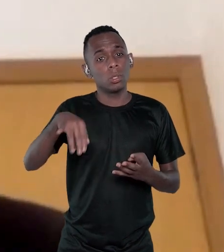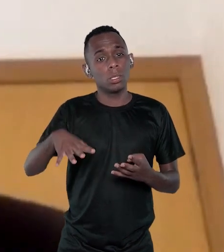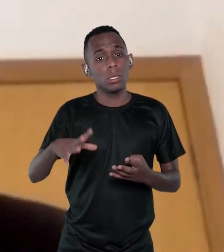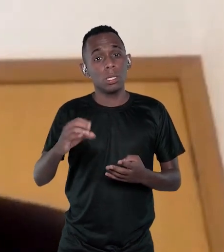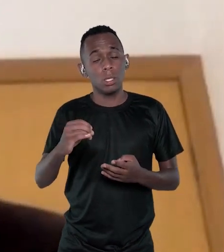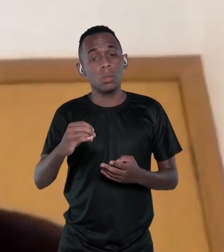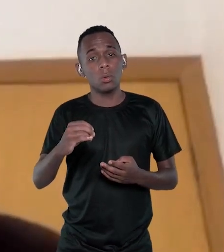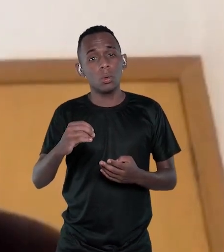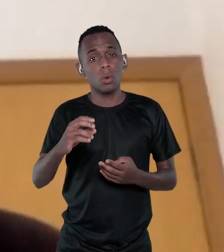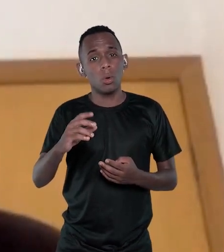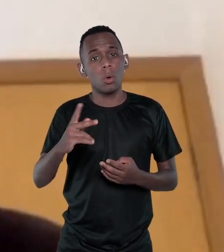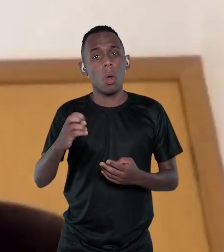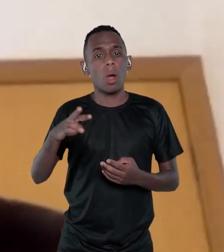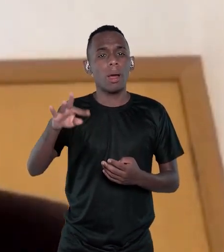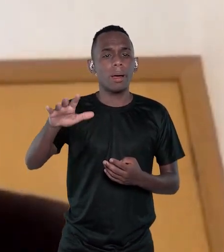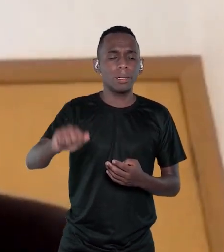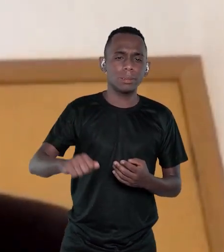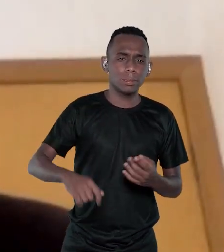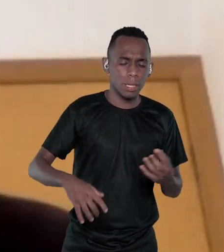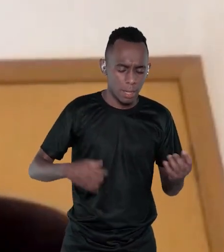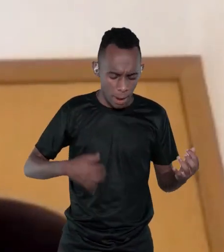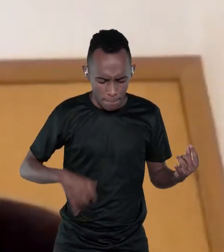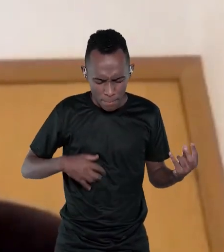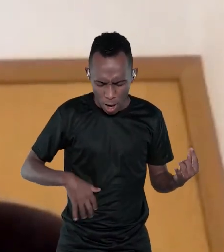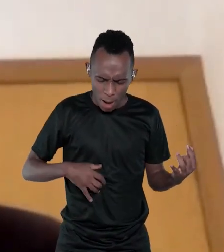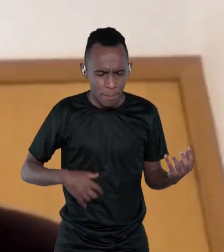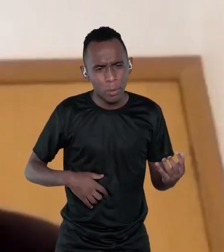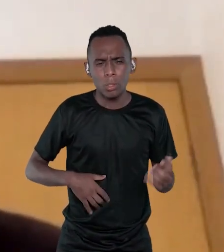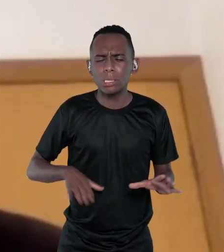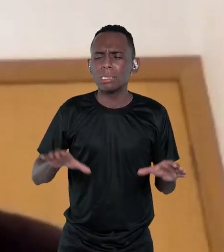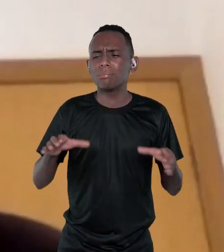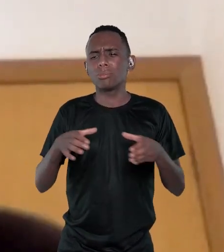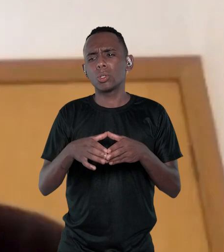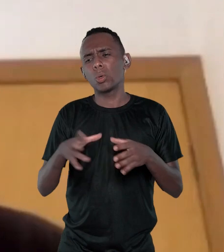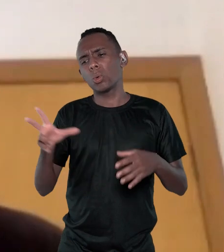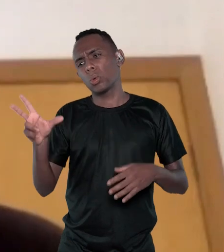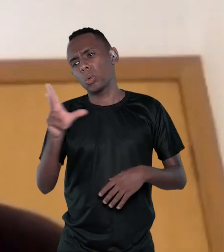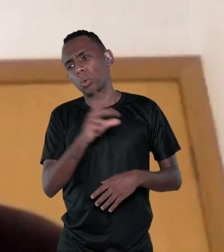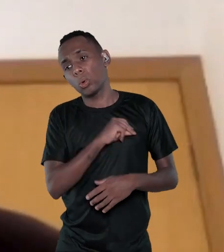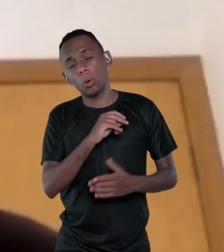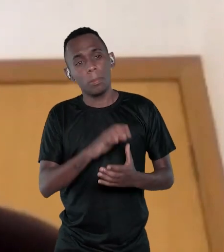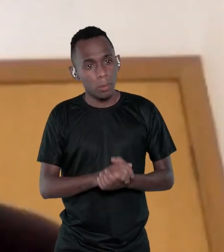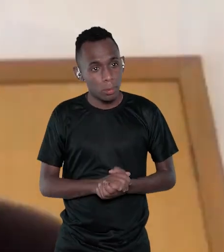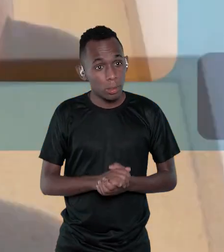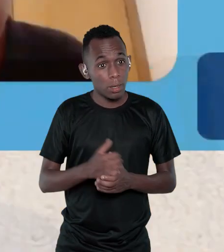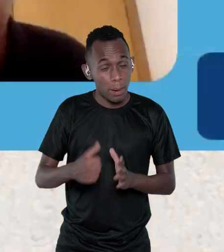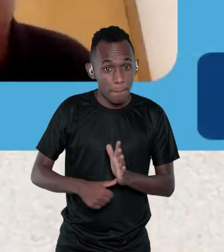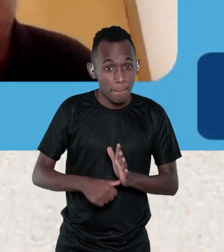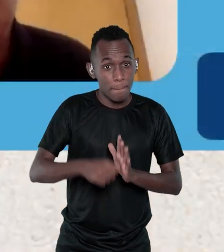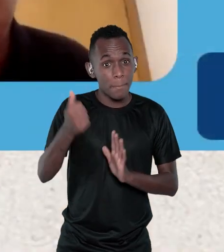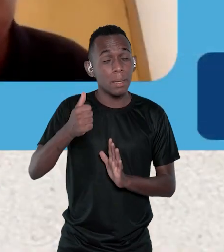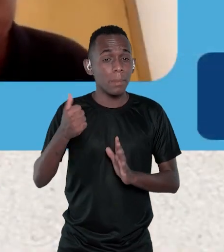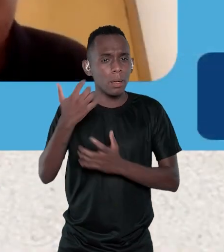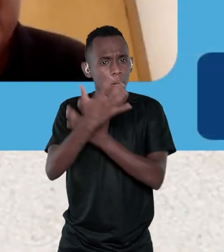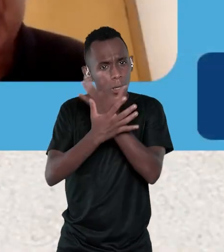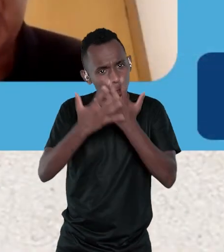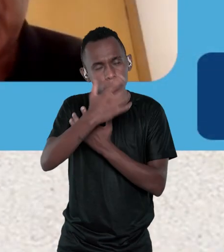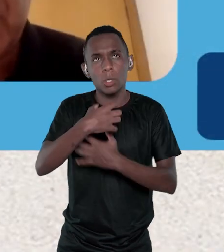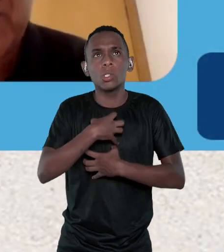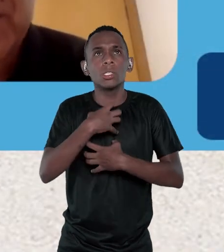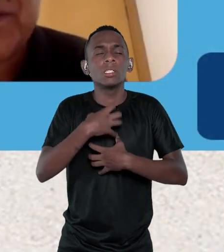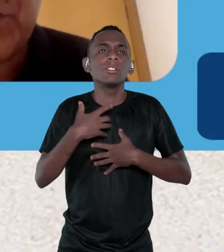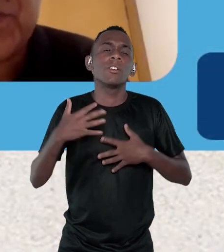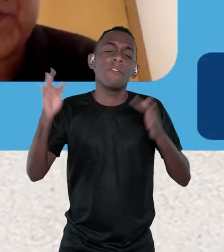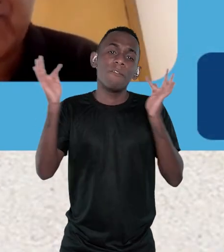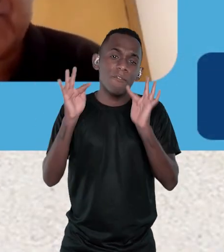no teclado e Toninho Horta na guitarra. Tá bom, imagina. Né? Que banda! E tudo